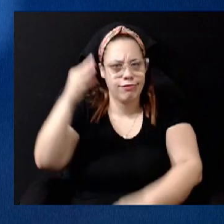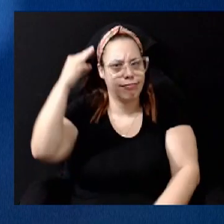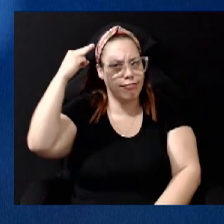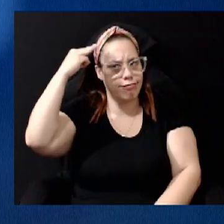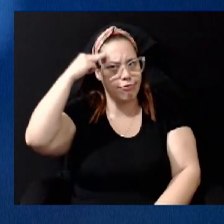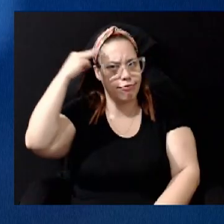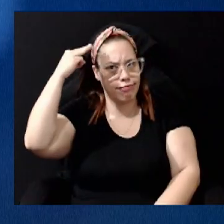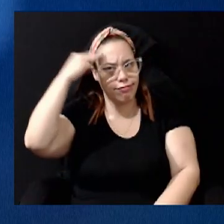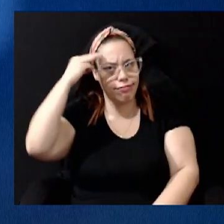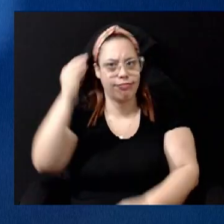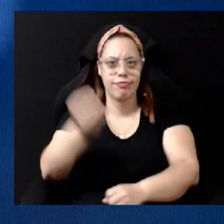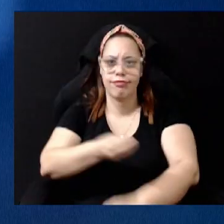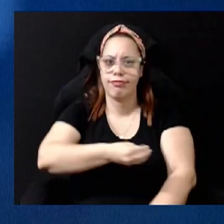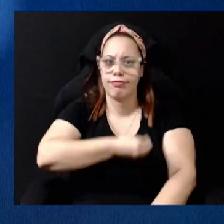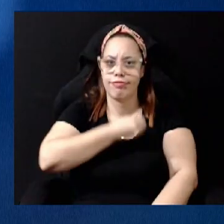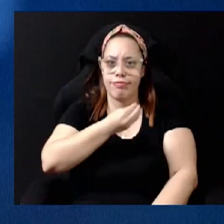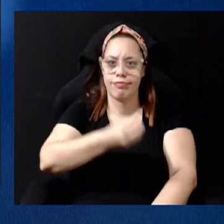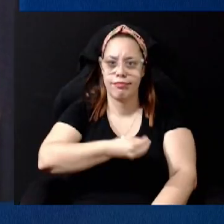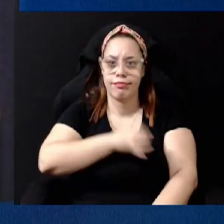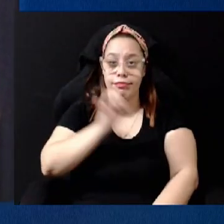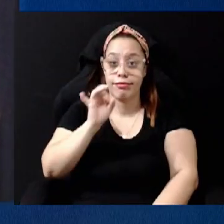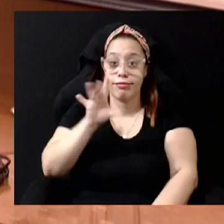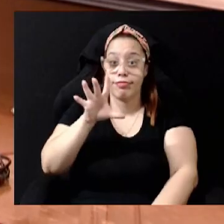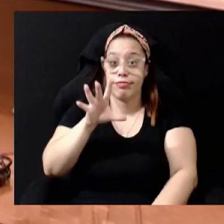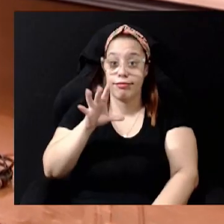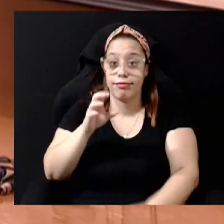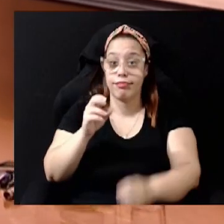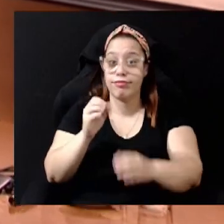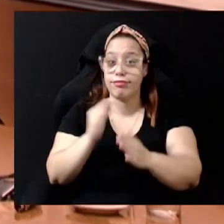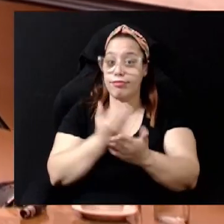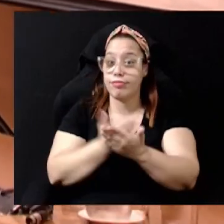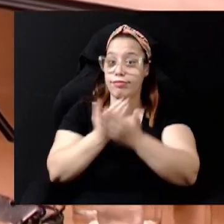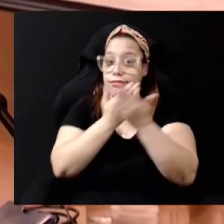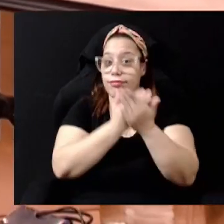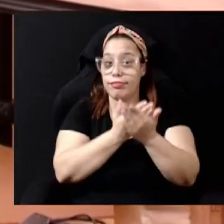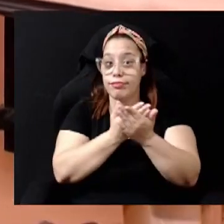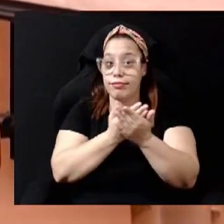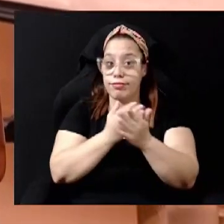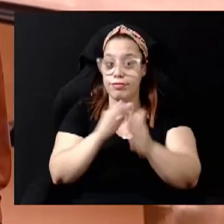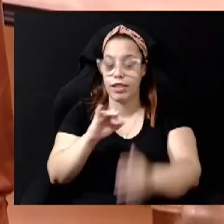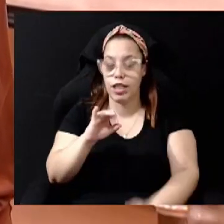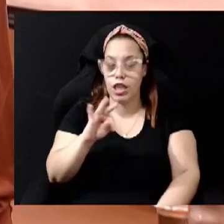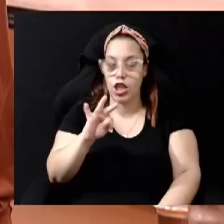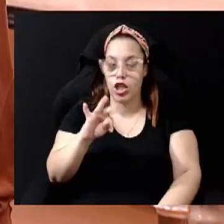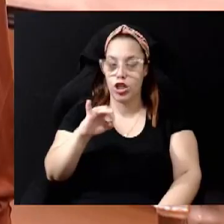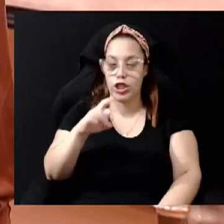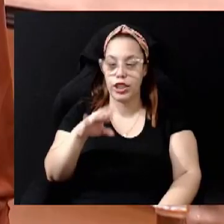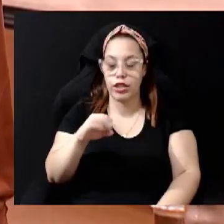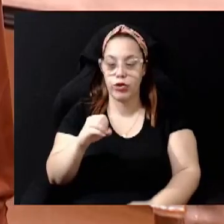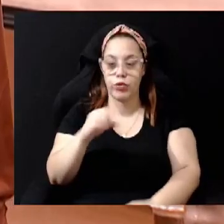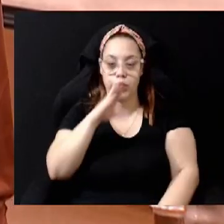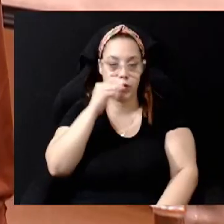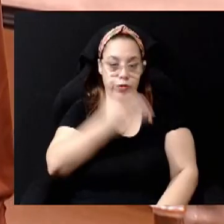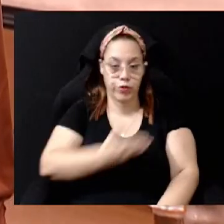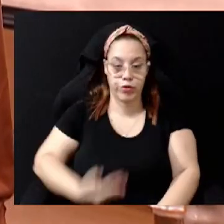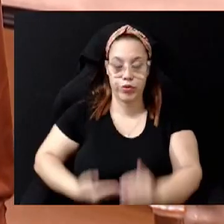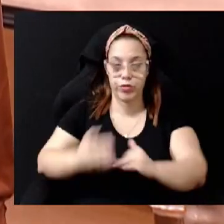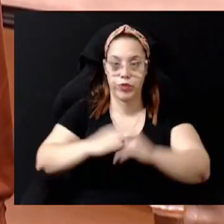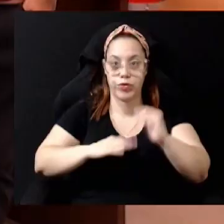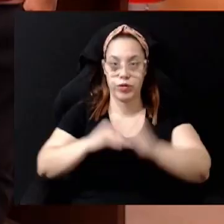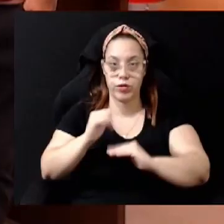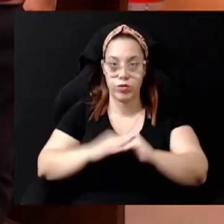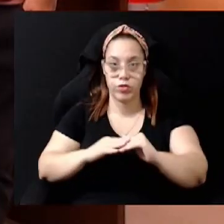vivas apenas entre os estudiosos e familiares? Tiago Faria, servidor público da casa e curador do Cine Câmara